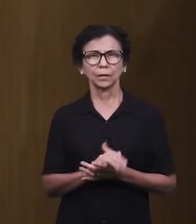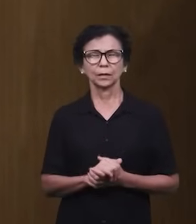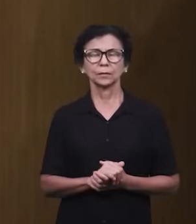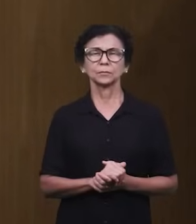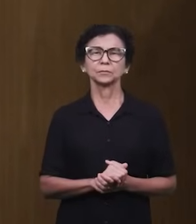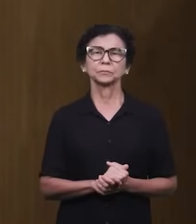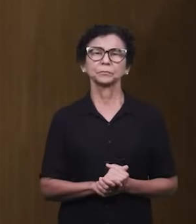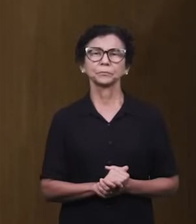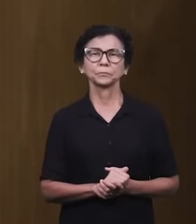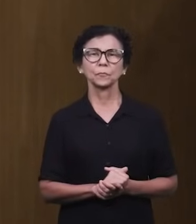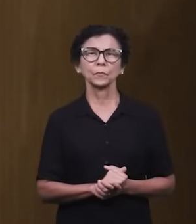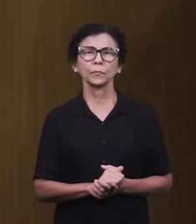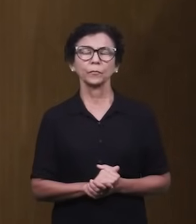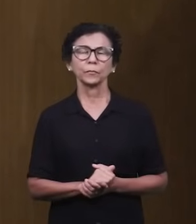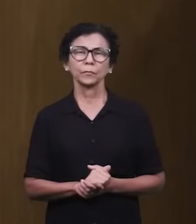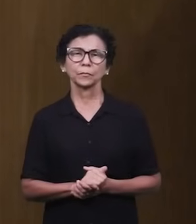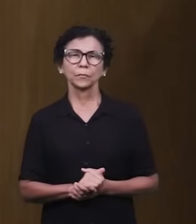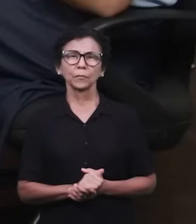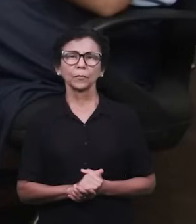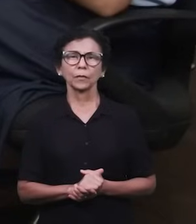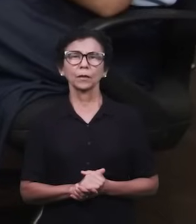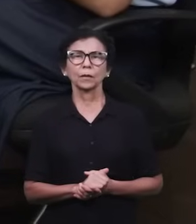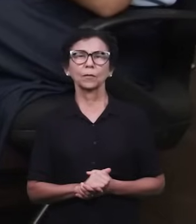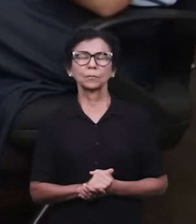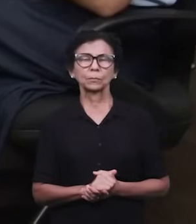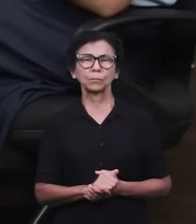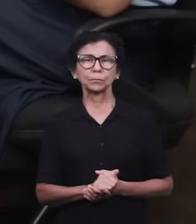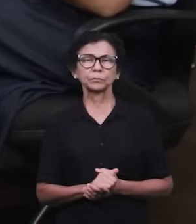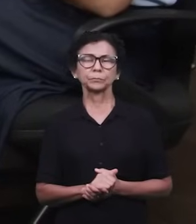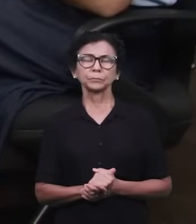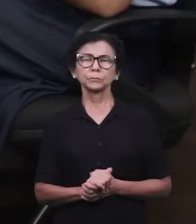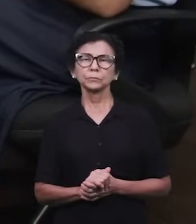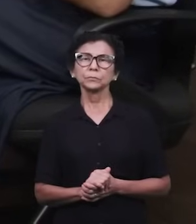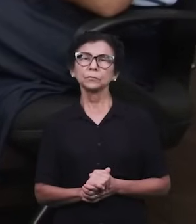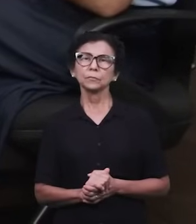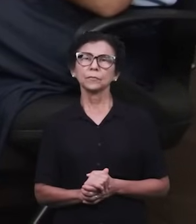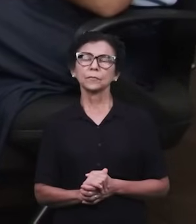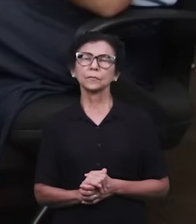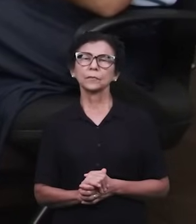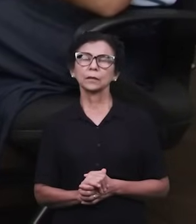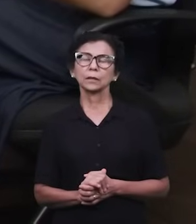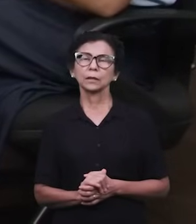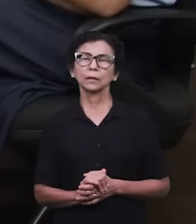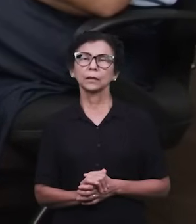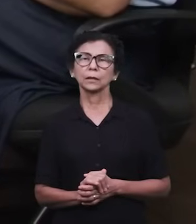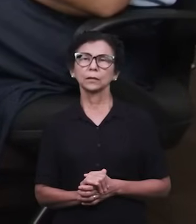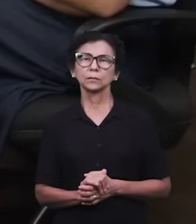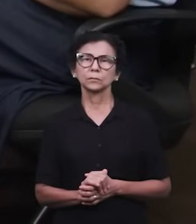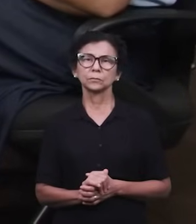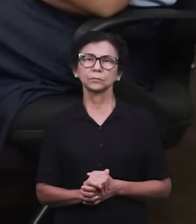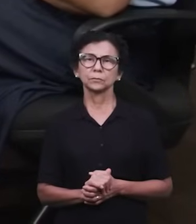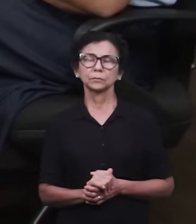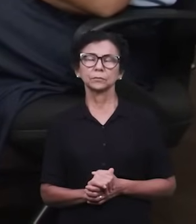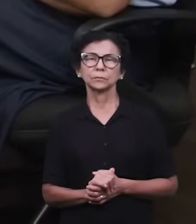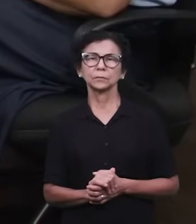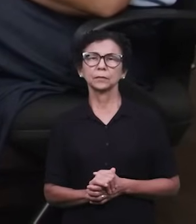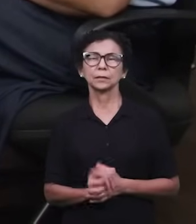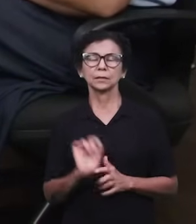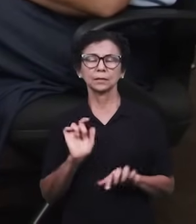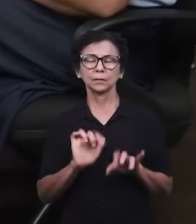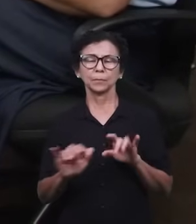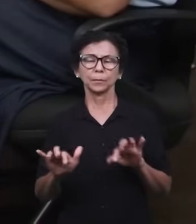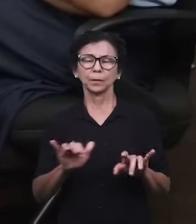do Senhor nesse sentido. Uma observação aqui, Elias,